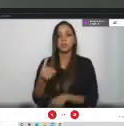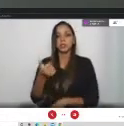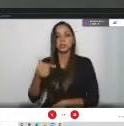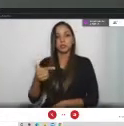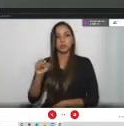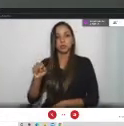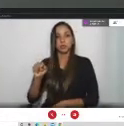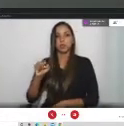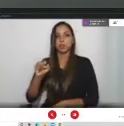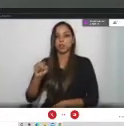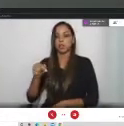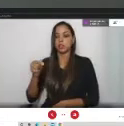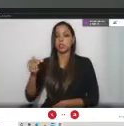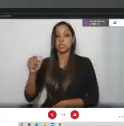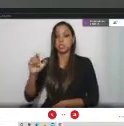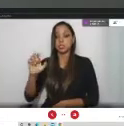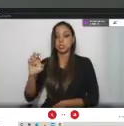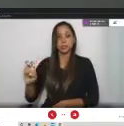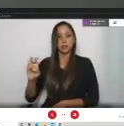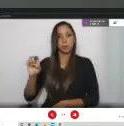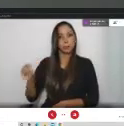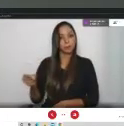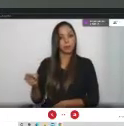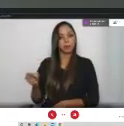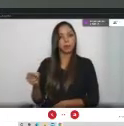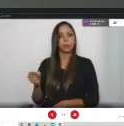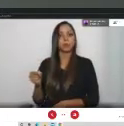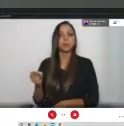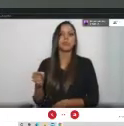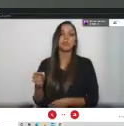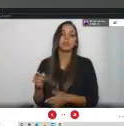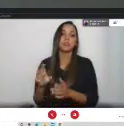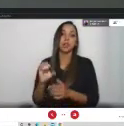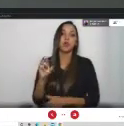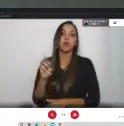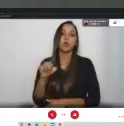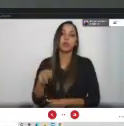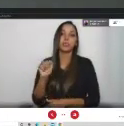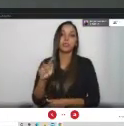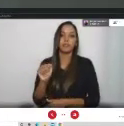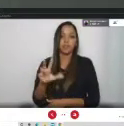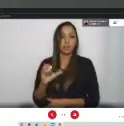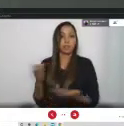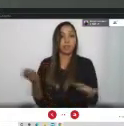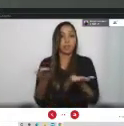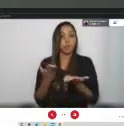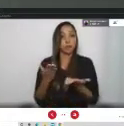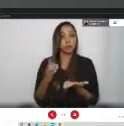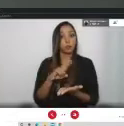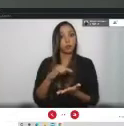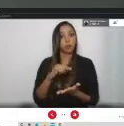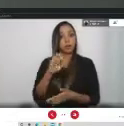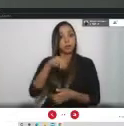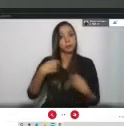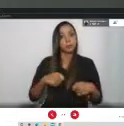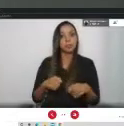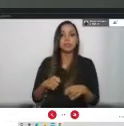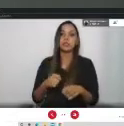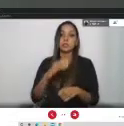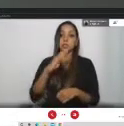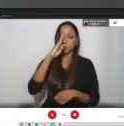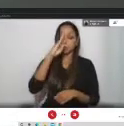é o momento do Rio Grande do Norte começar a priorizar as nossas forças de segurança também, os nossos fiscais que